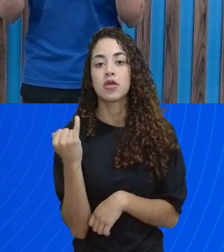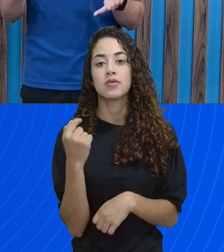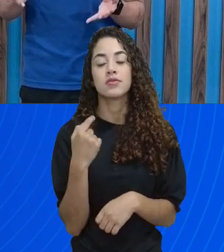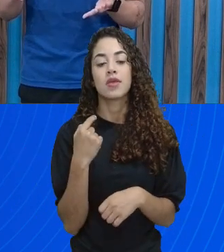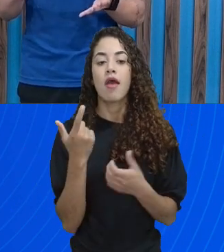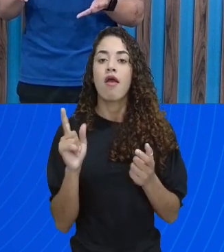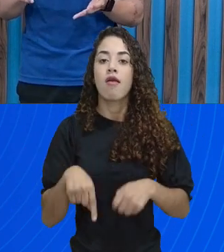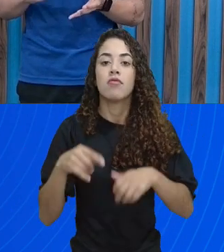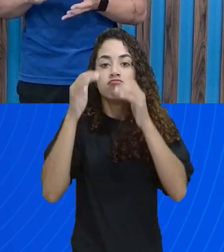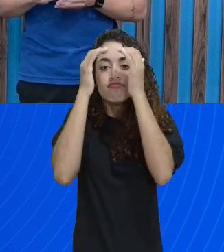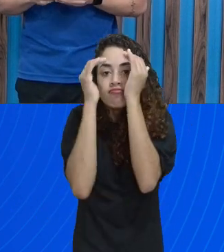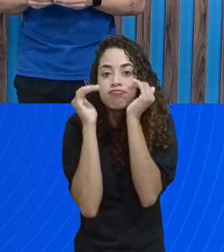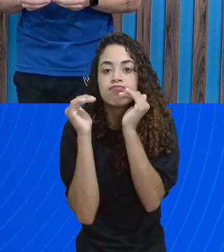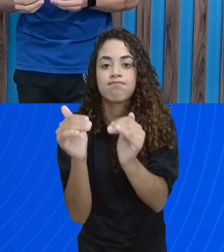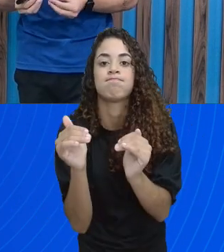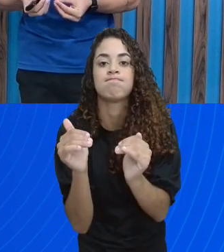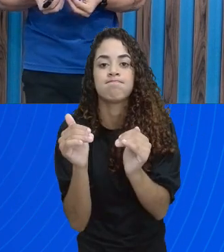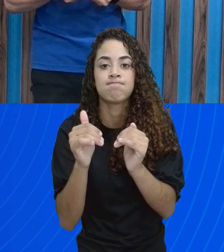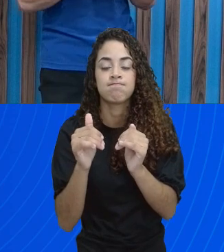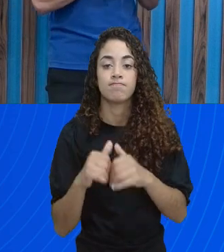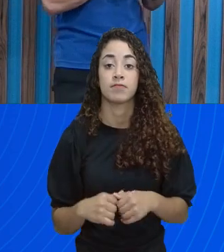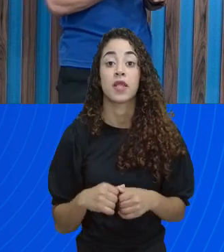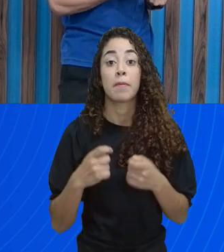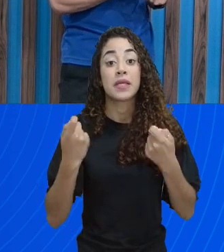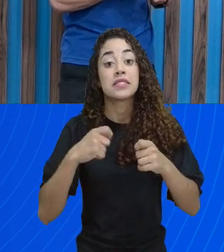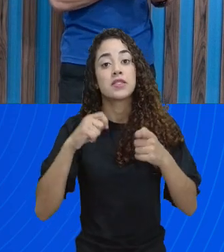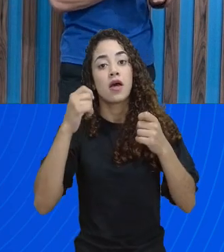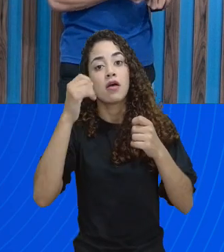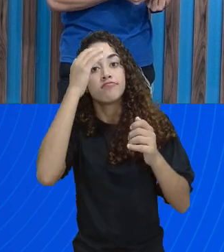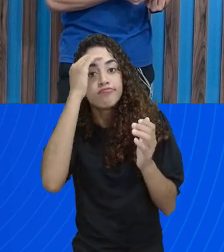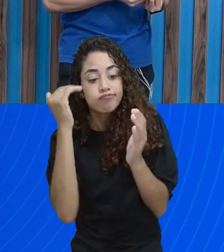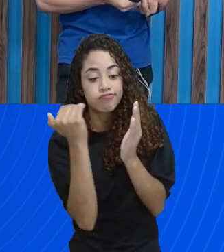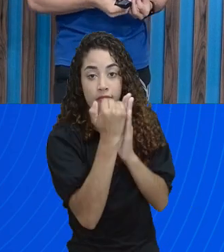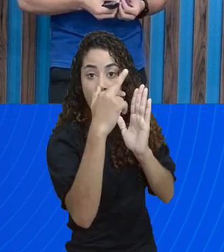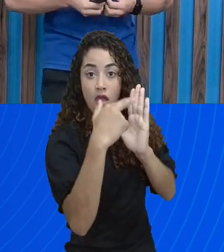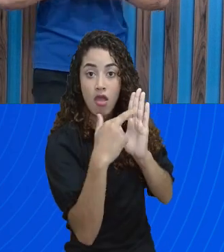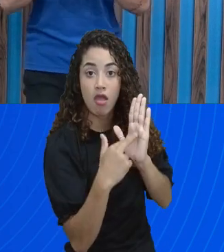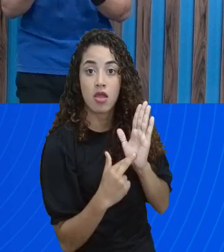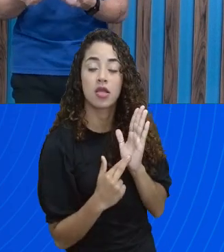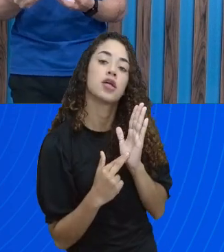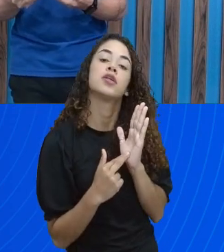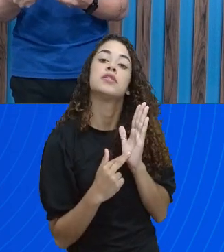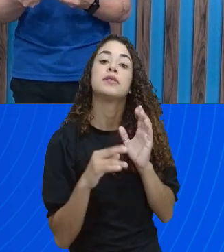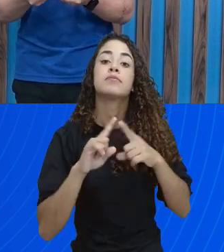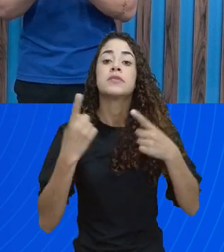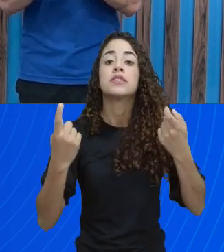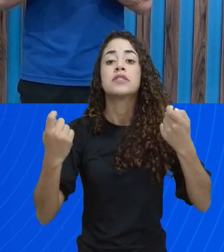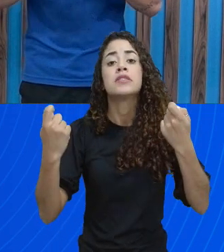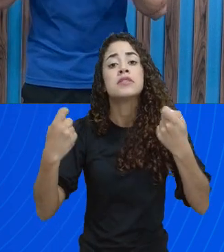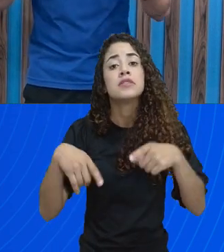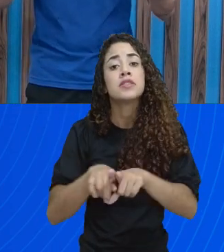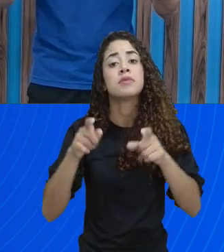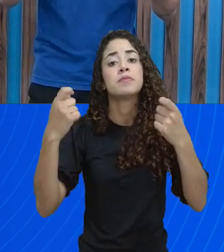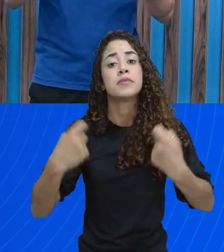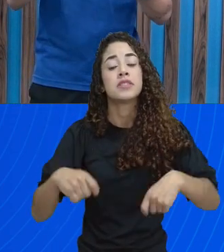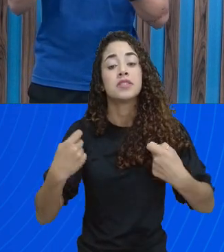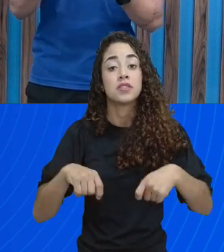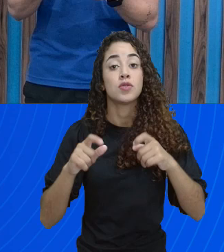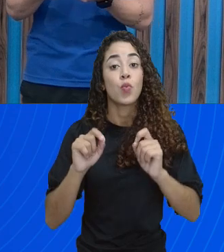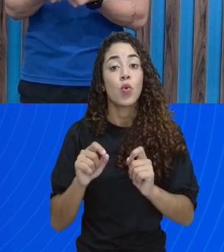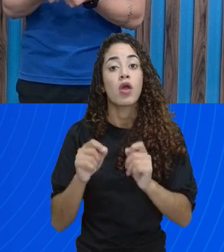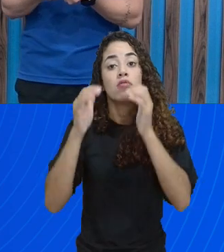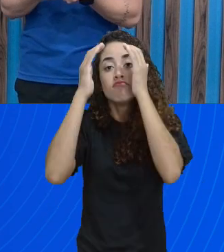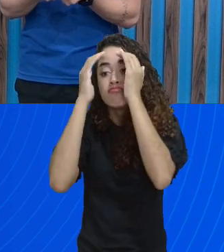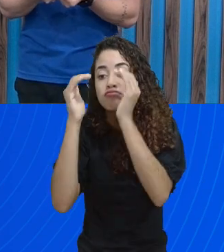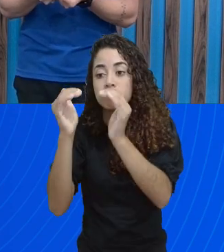o respeito, né? Então, além de respeitar as regras que são estabelecidas, vocês precisam também ter esse respeito